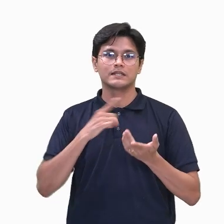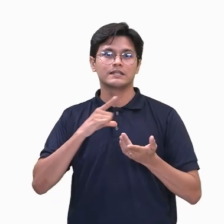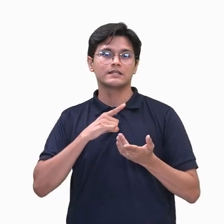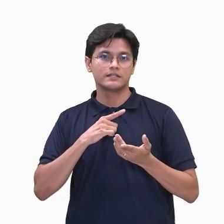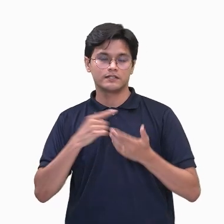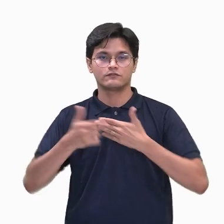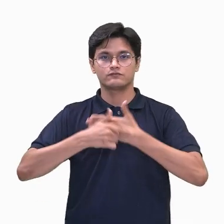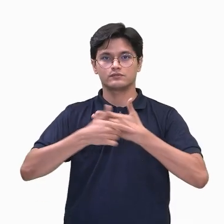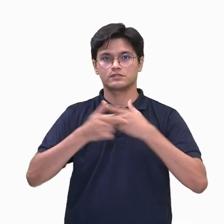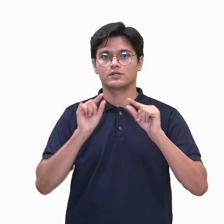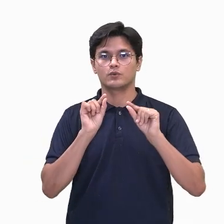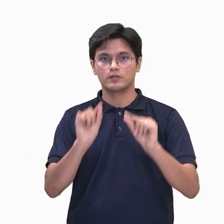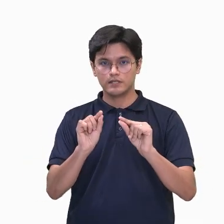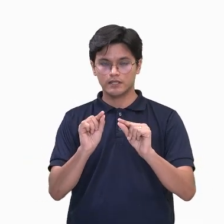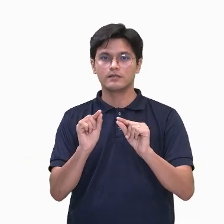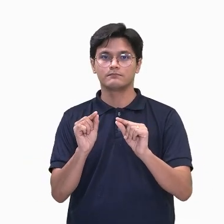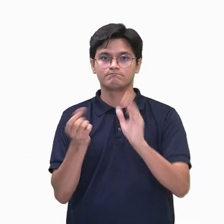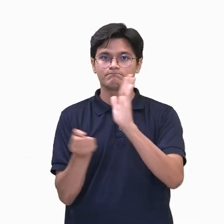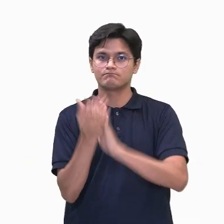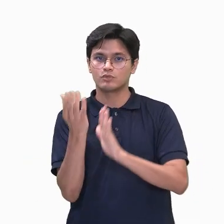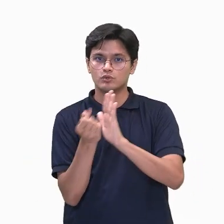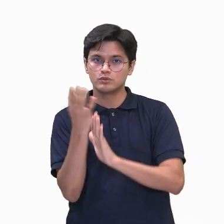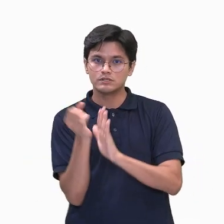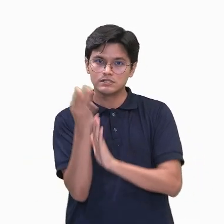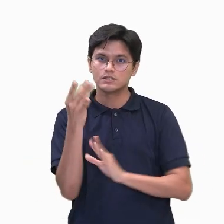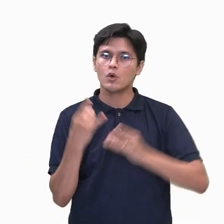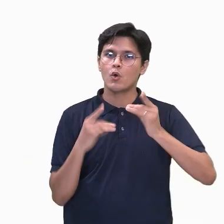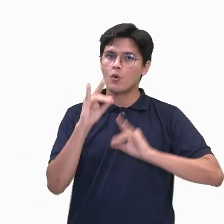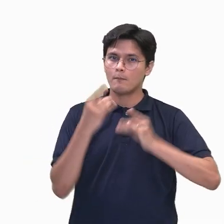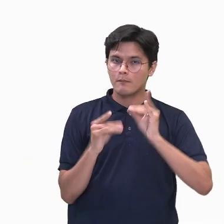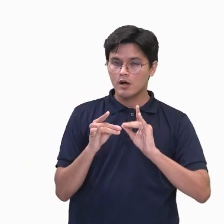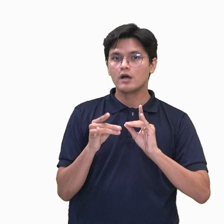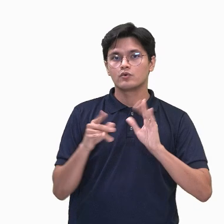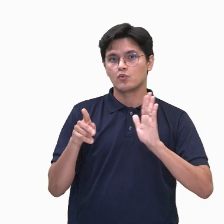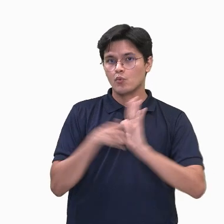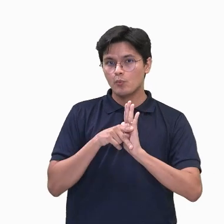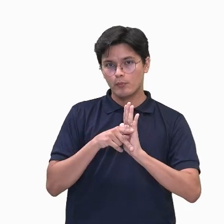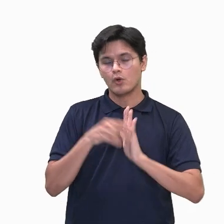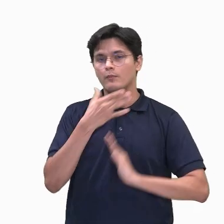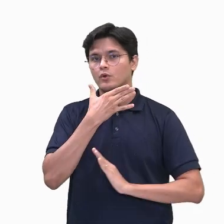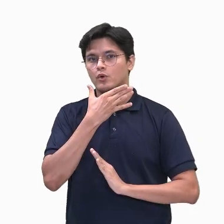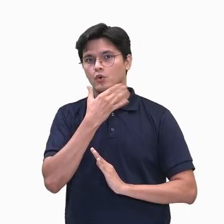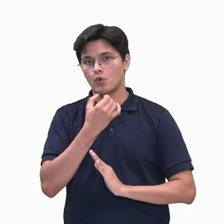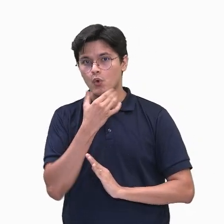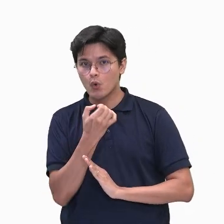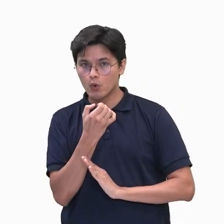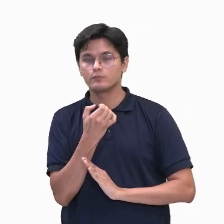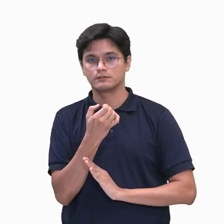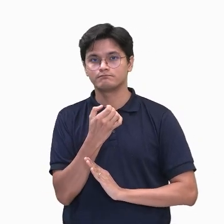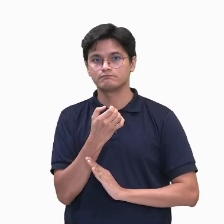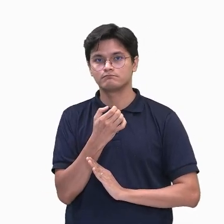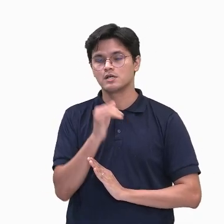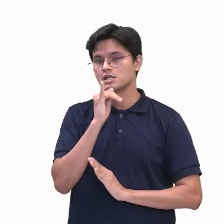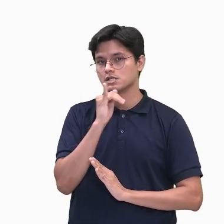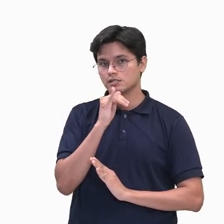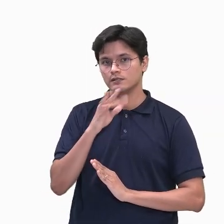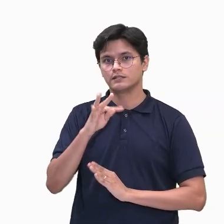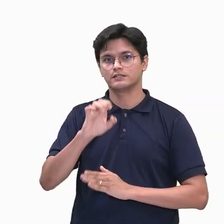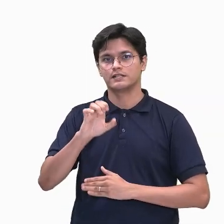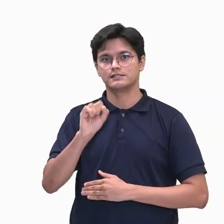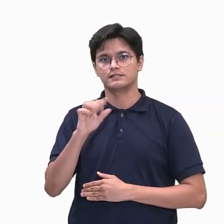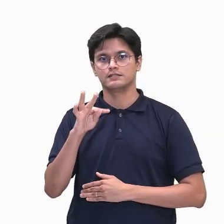um hormônio que dá as características masculinas, que no caso é a testosterona, certo? E aí nós temos as